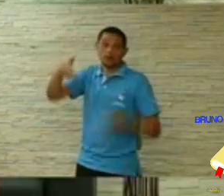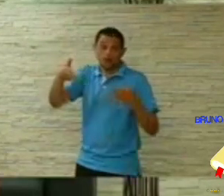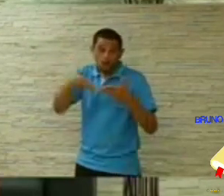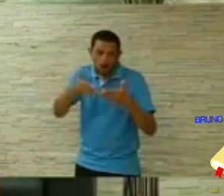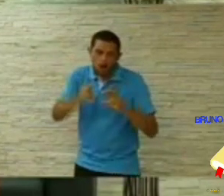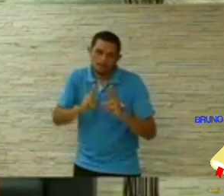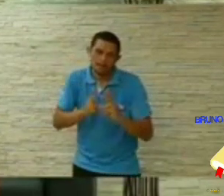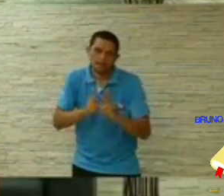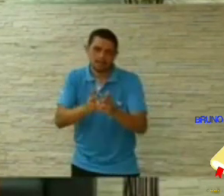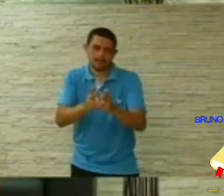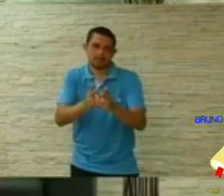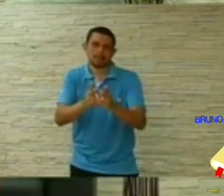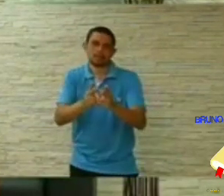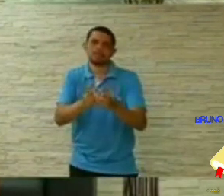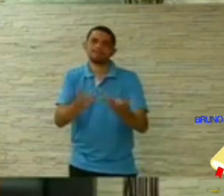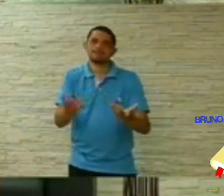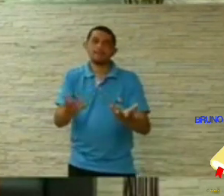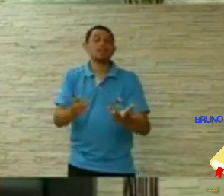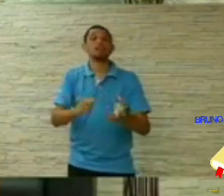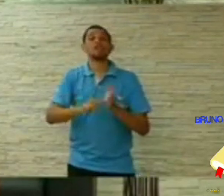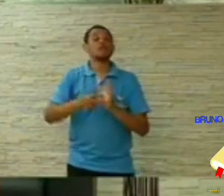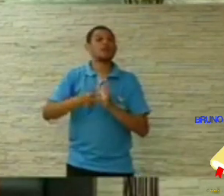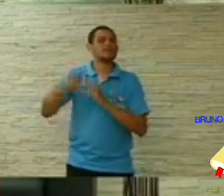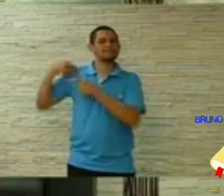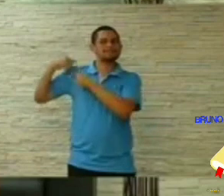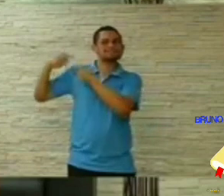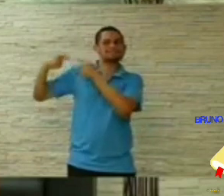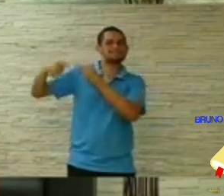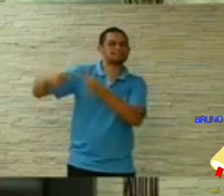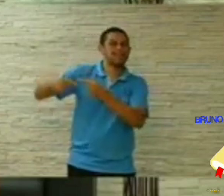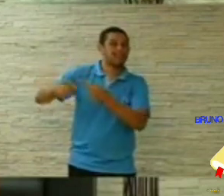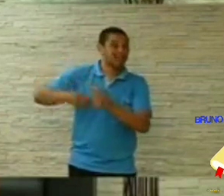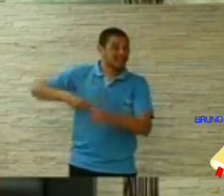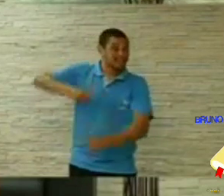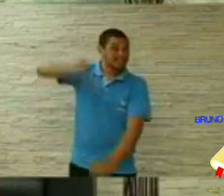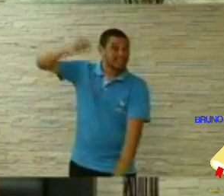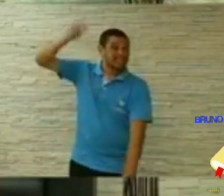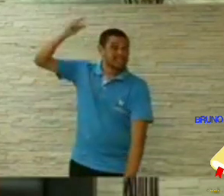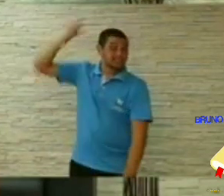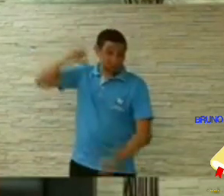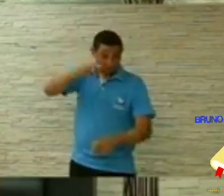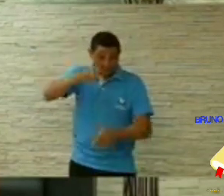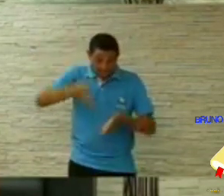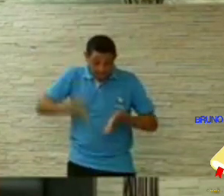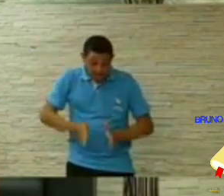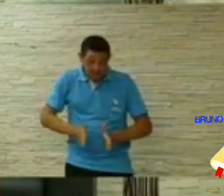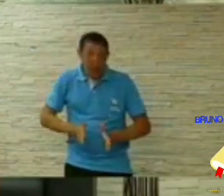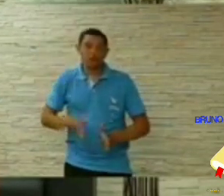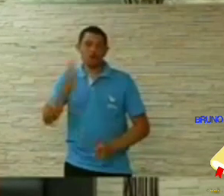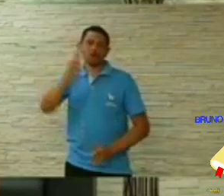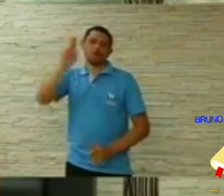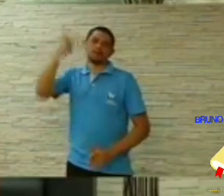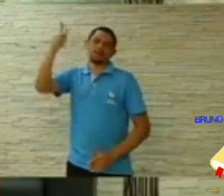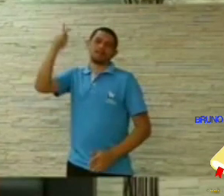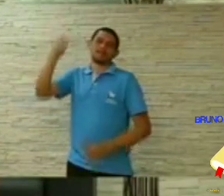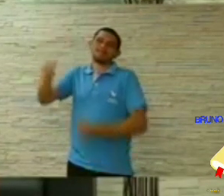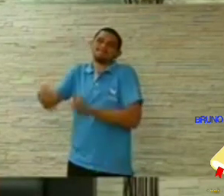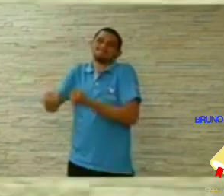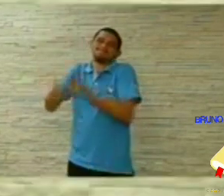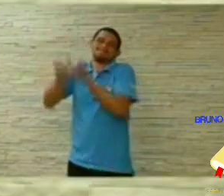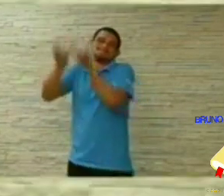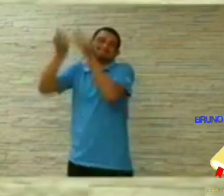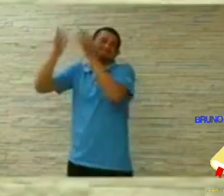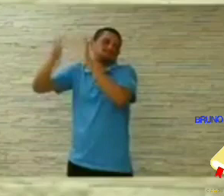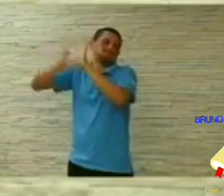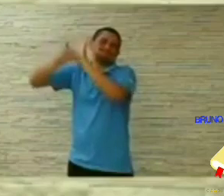a geração, desde antes de você nascer, o nome de Deus é bendito. Depois que você não